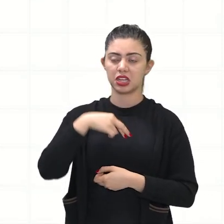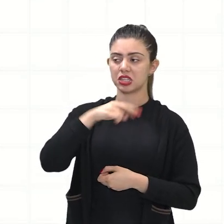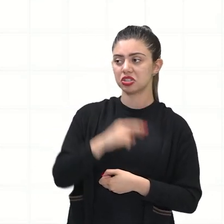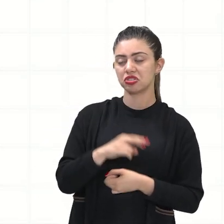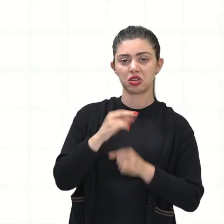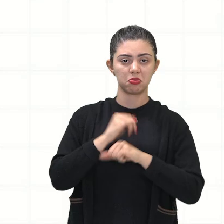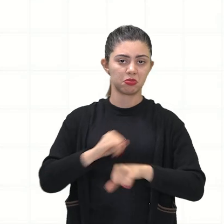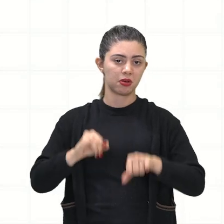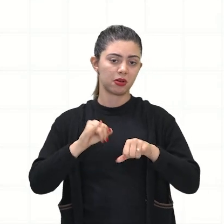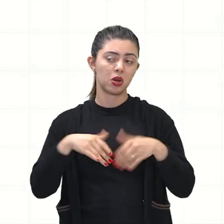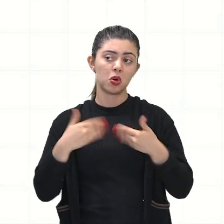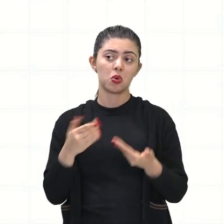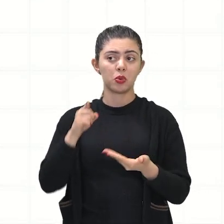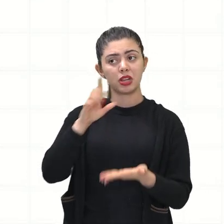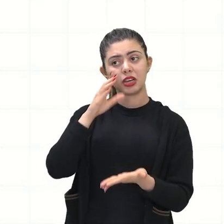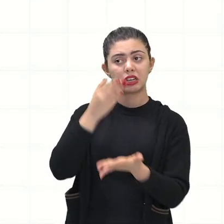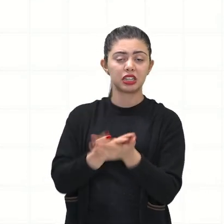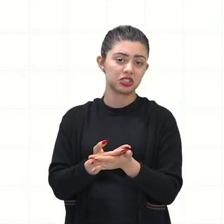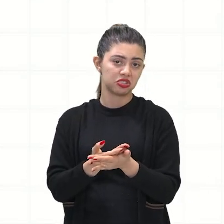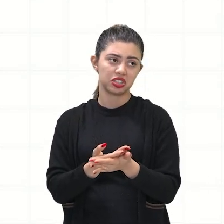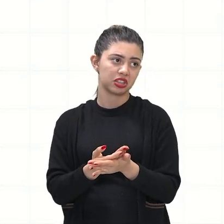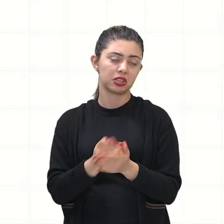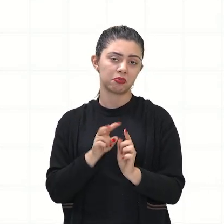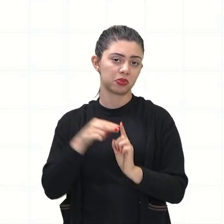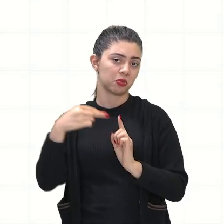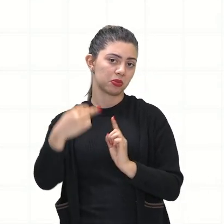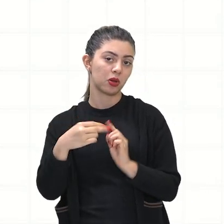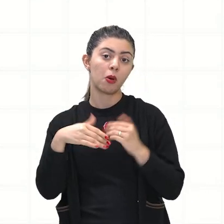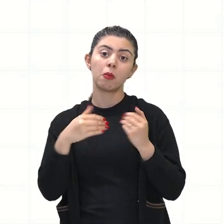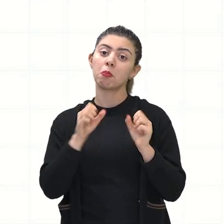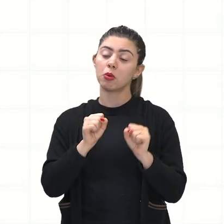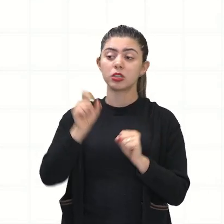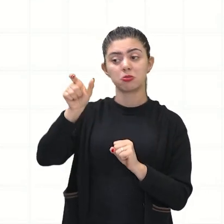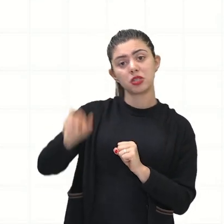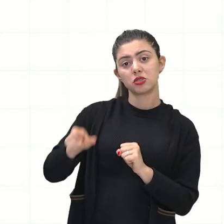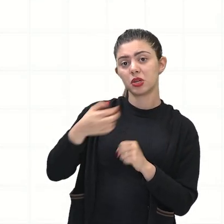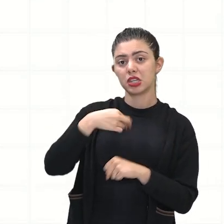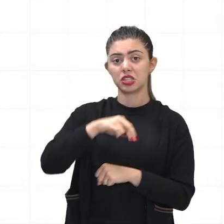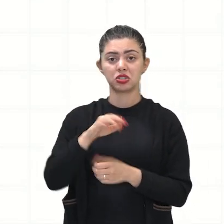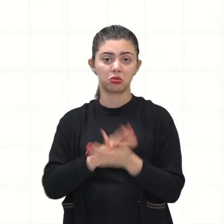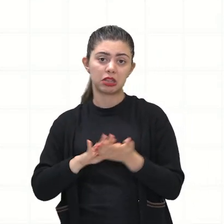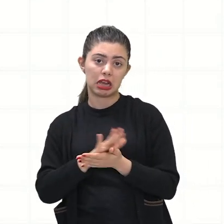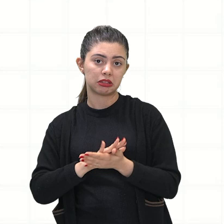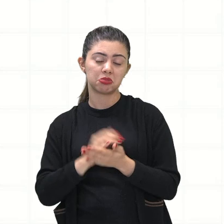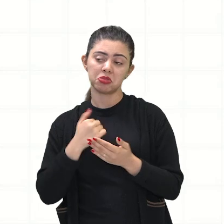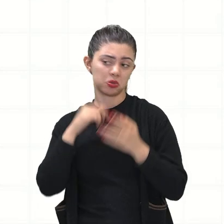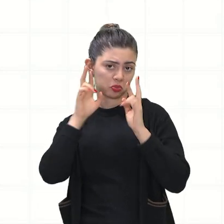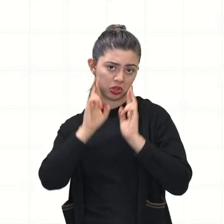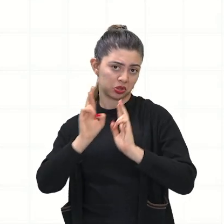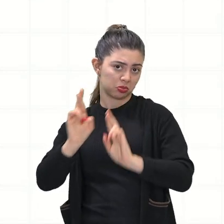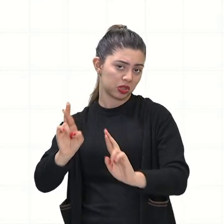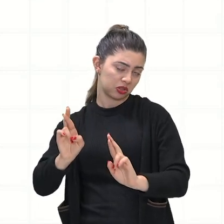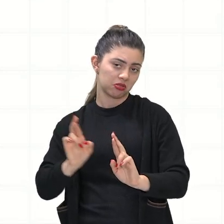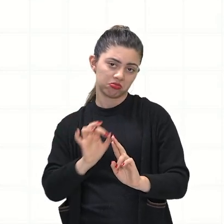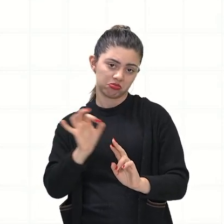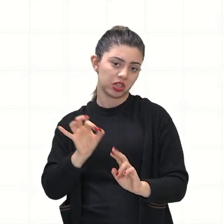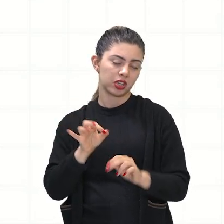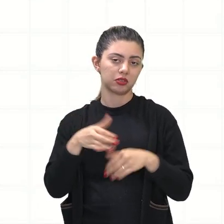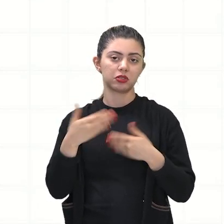religião ou sua convicção de mundo, que pode ser também uma pessoa que não tenha religião, que pode optar